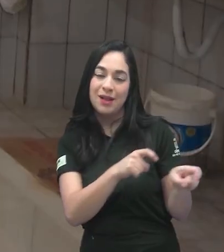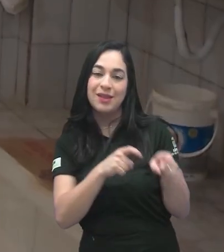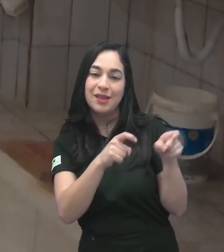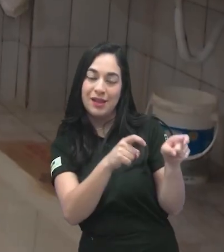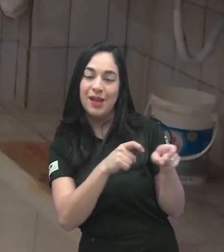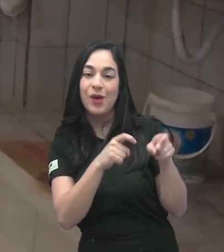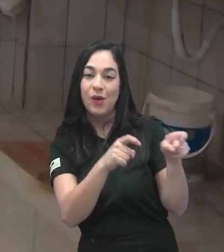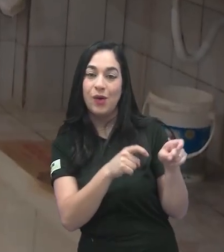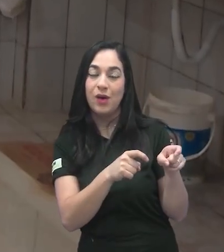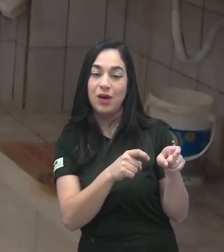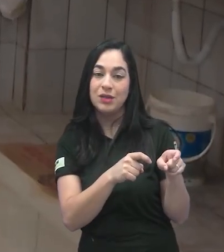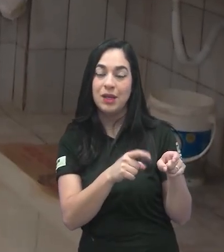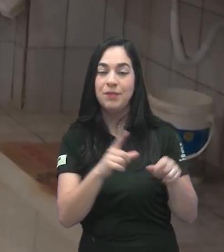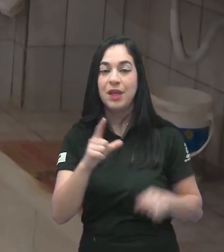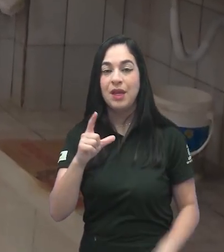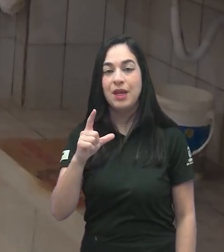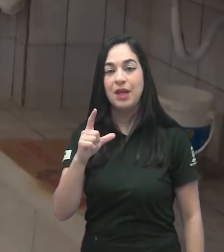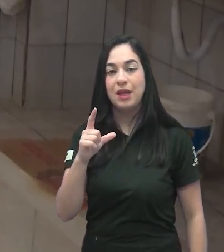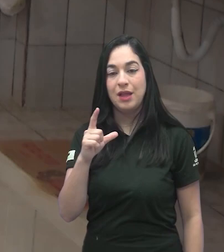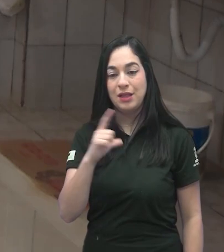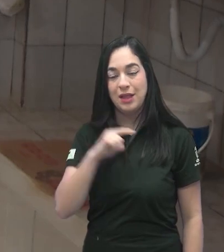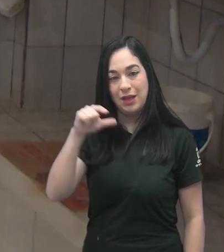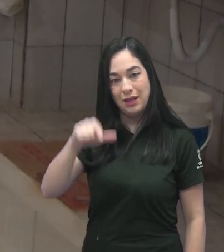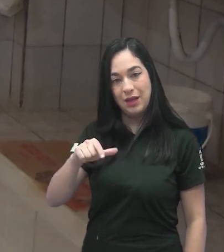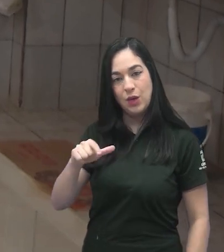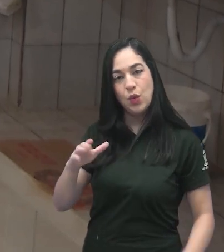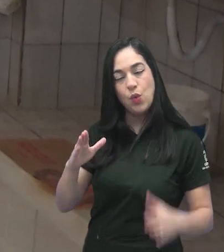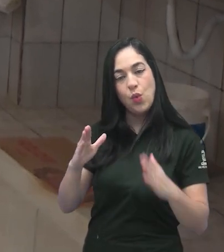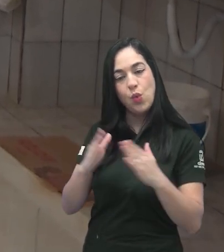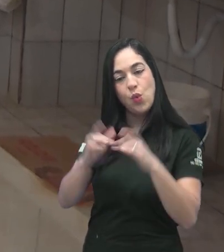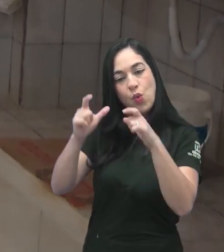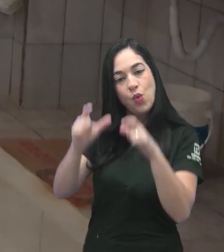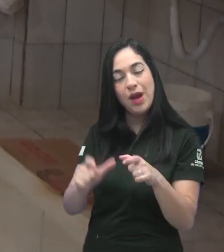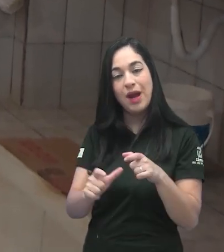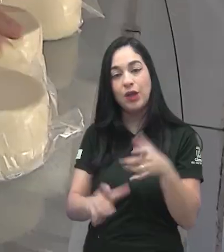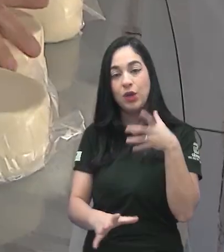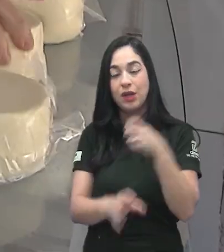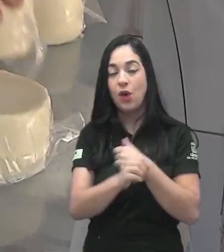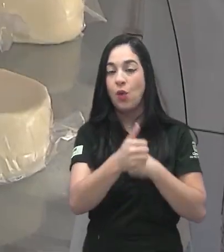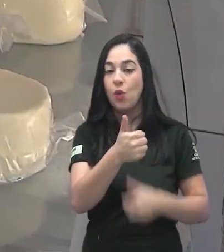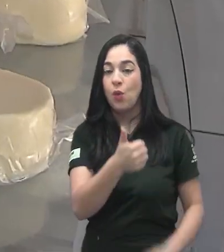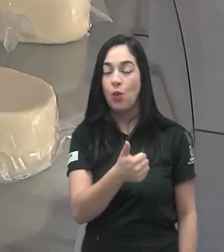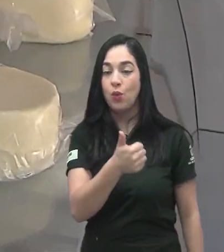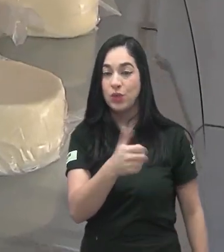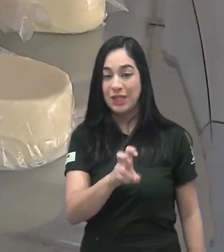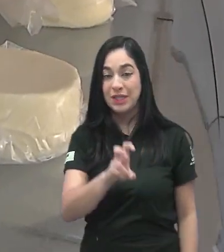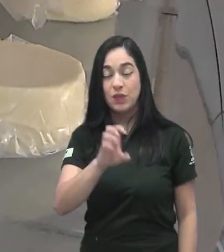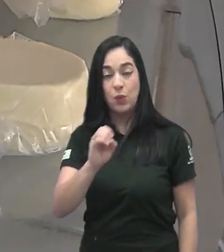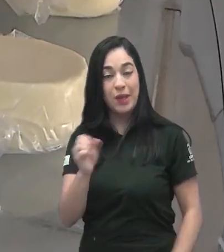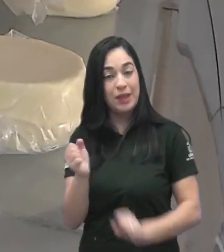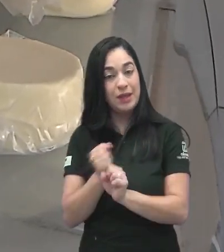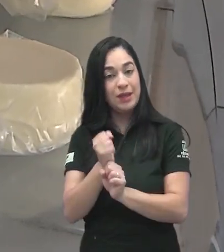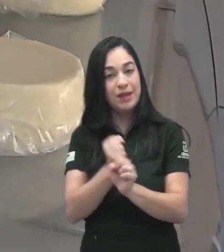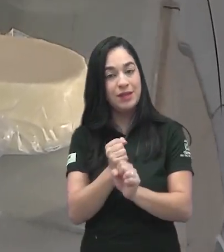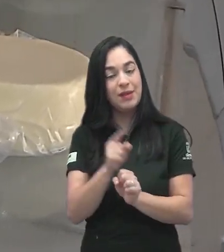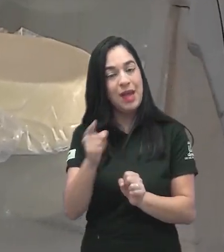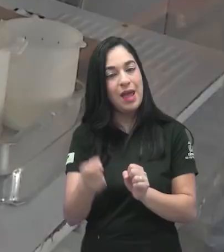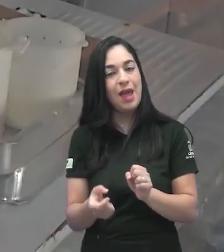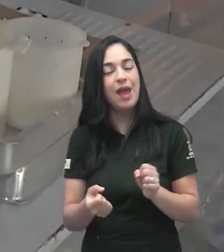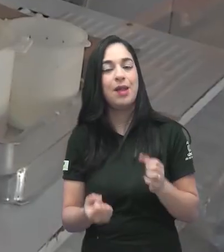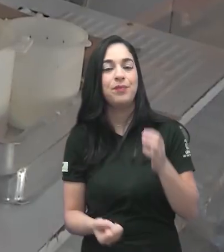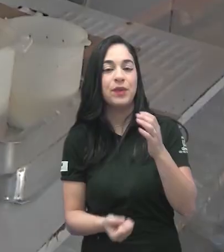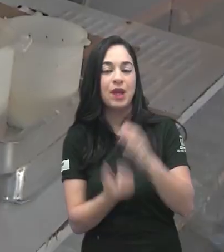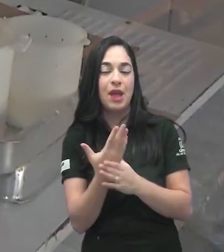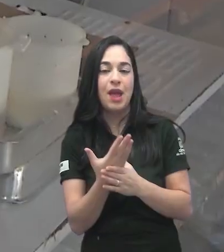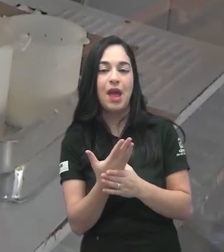e preserva um imóvel de quase 150 anos. Dona Célia produz o